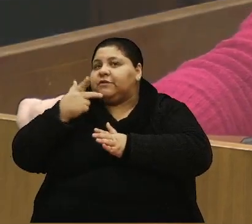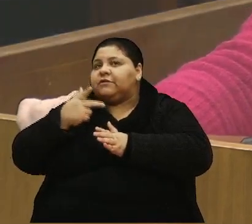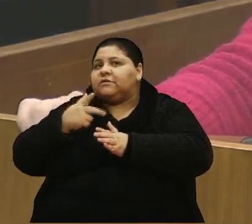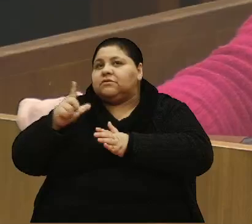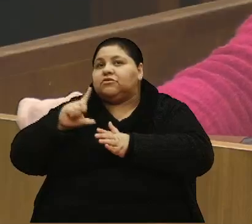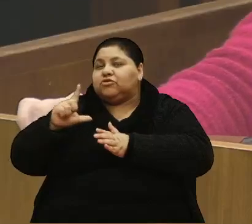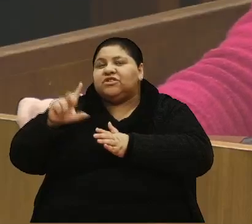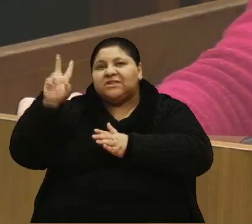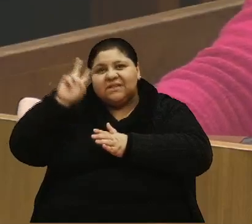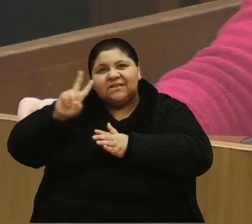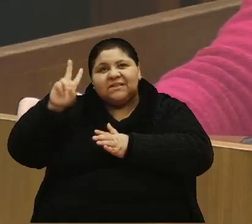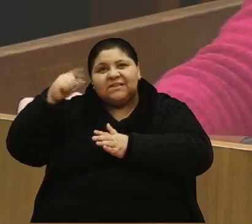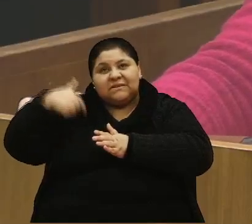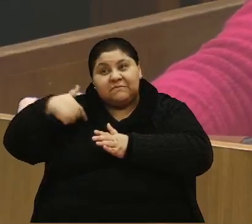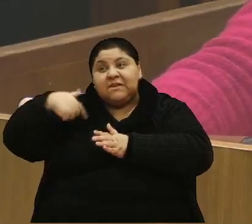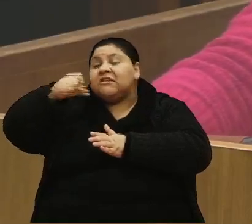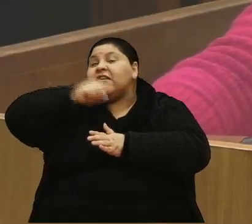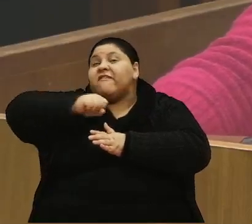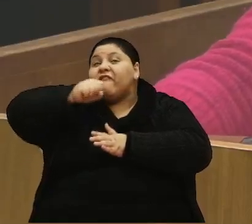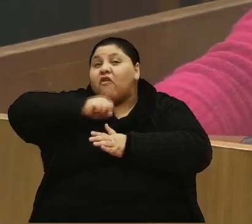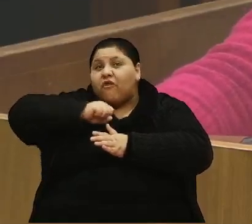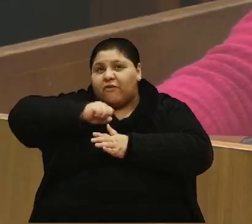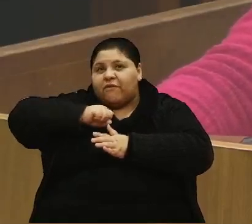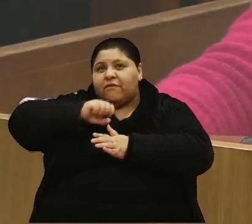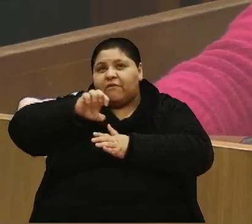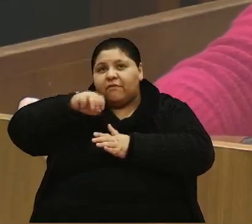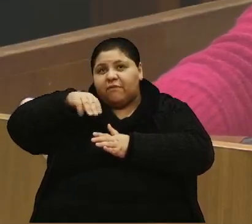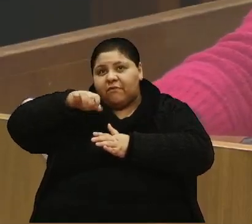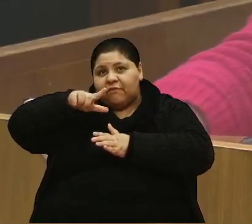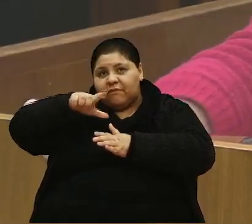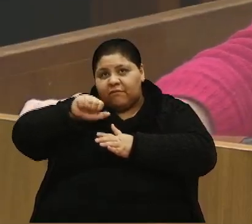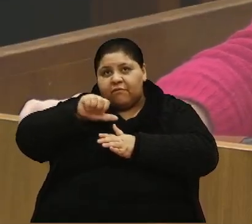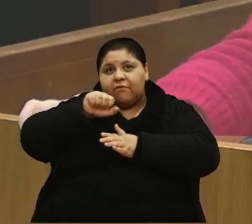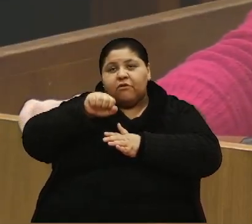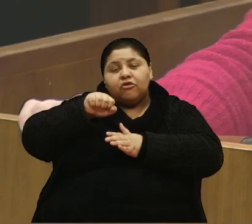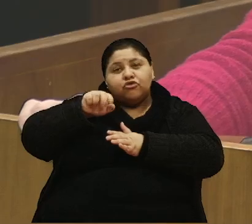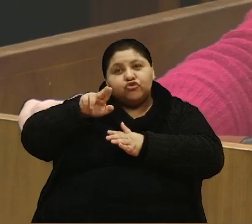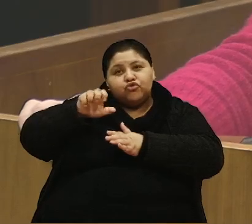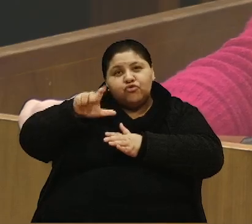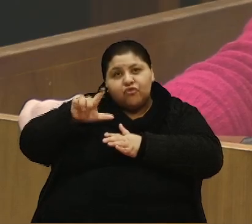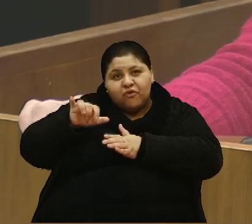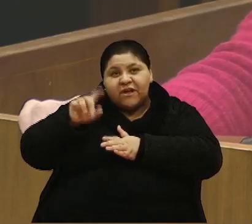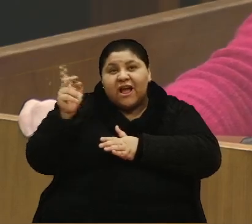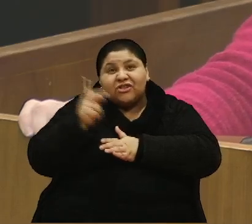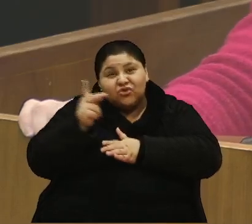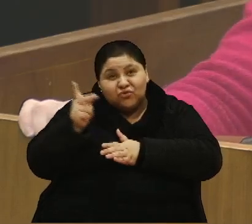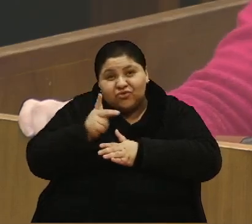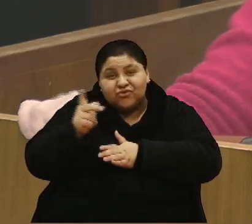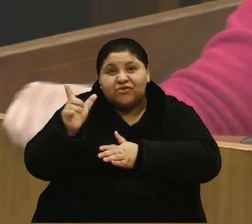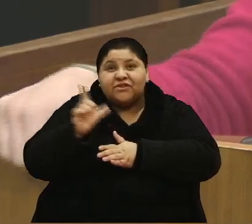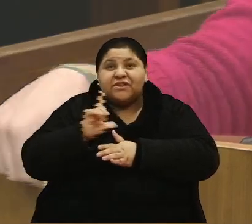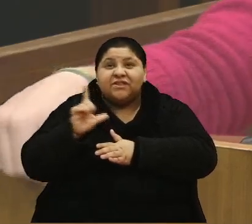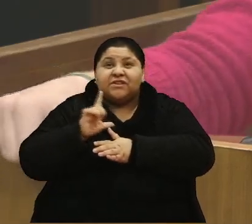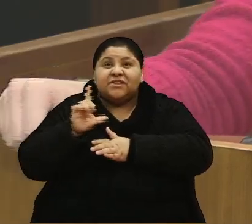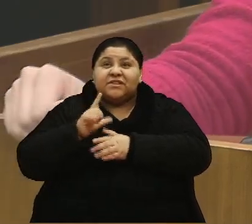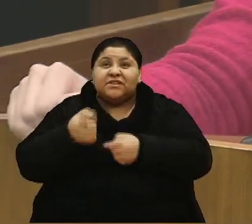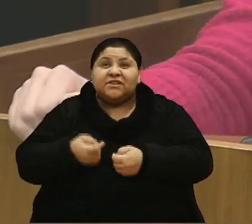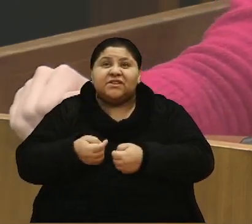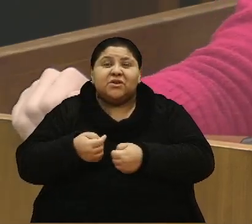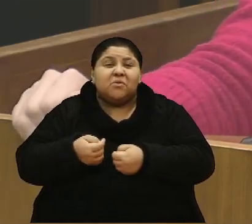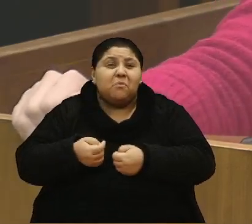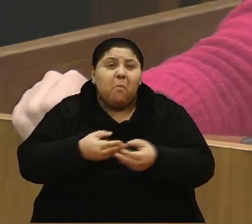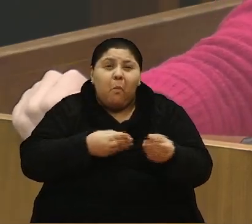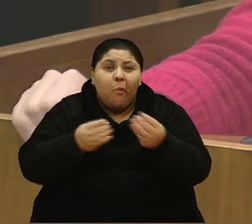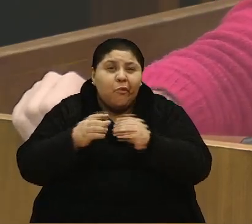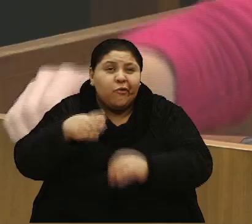tive como não lembrar das minhas avós, Emília Marques, Sueli Manzoni, que as duas tiveram quase que uma dezena de